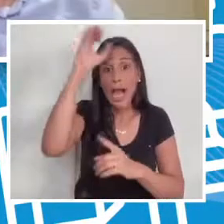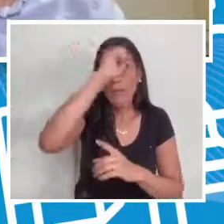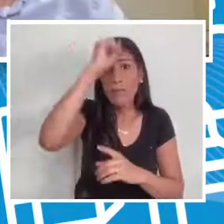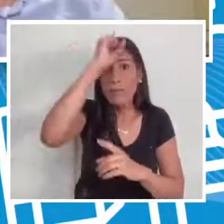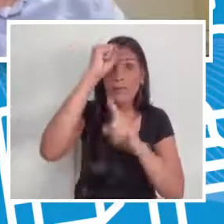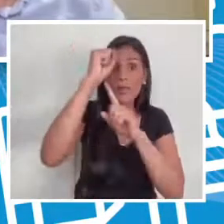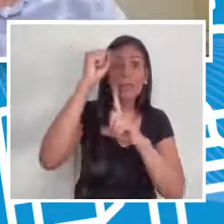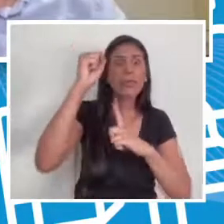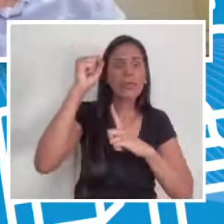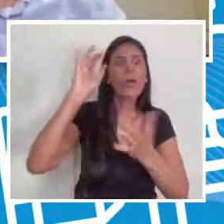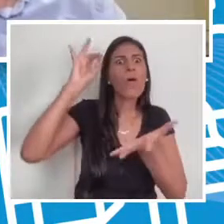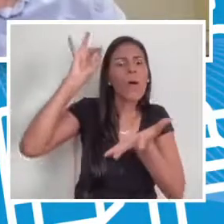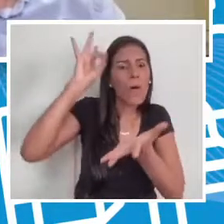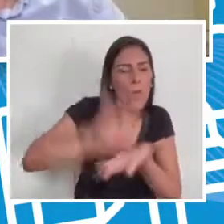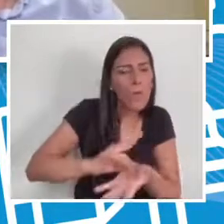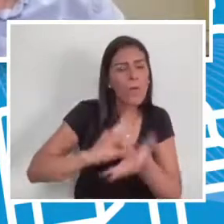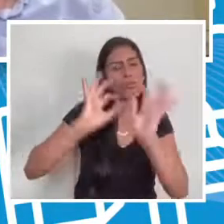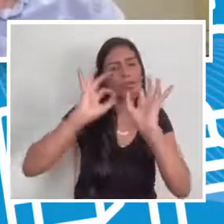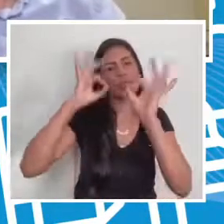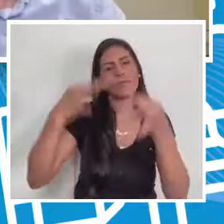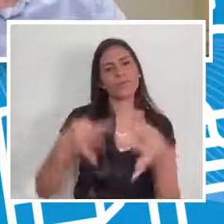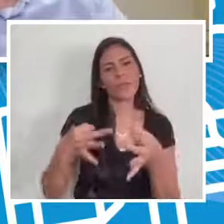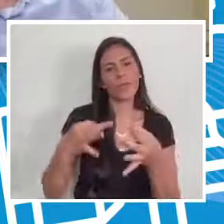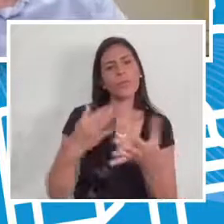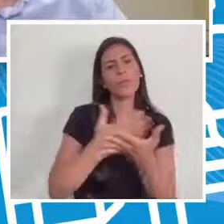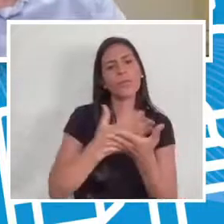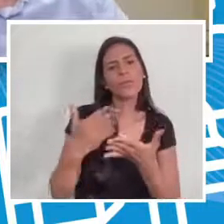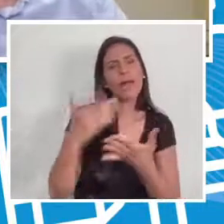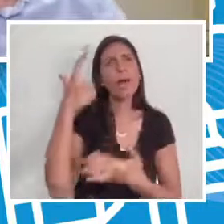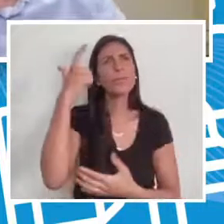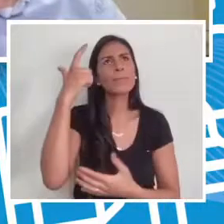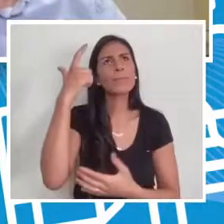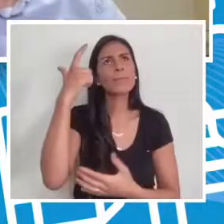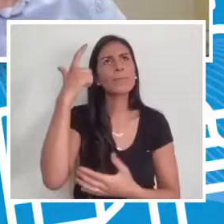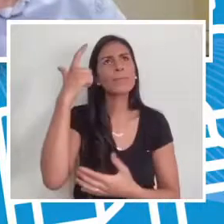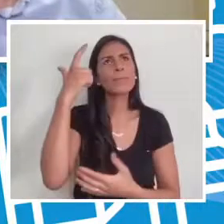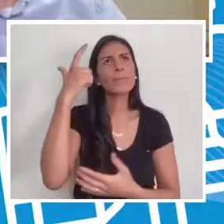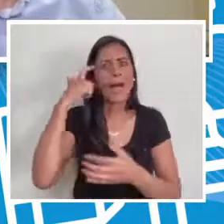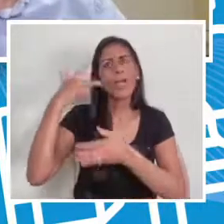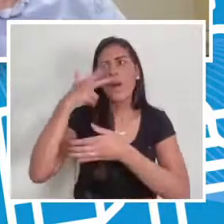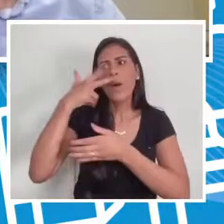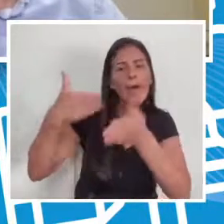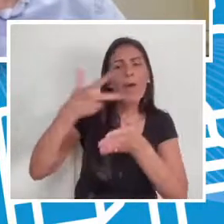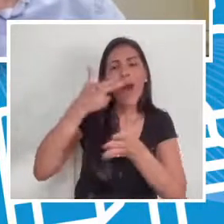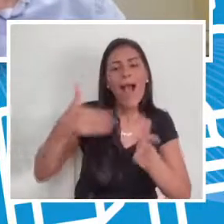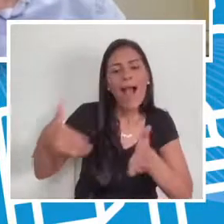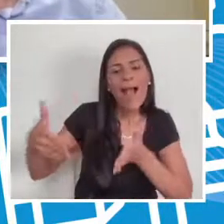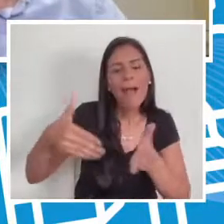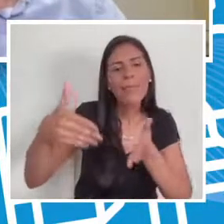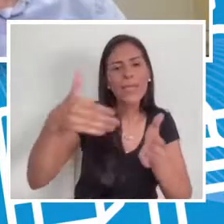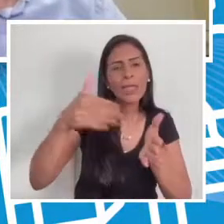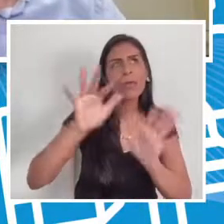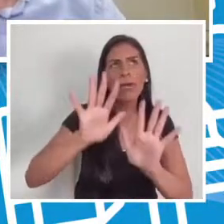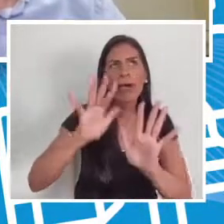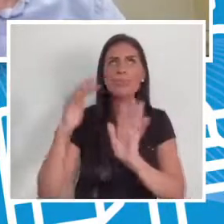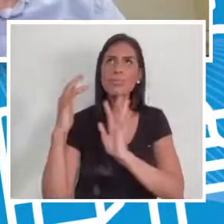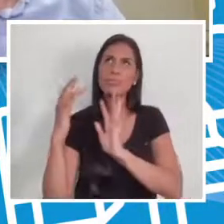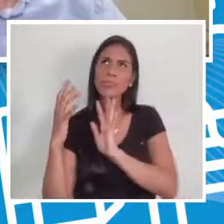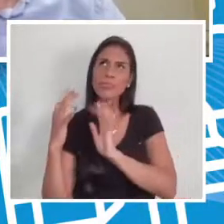trajeto, certo, de pensar o cérebro aprendendo, certo, e essa